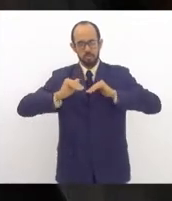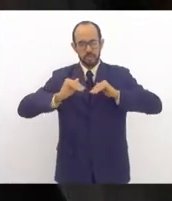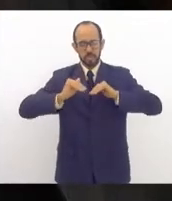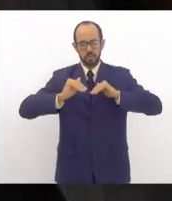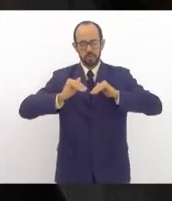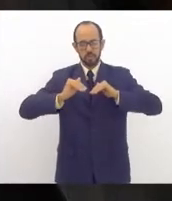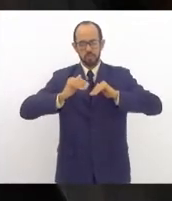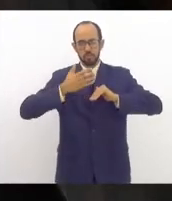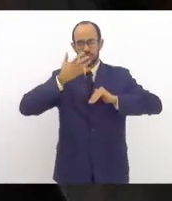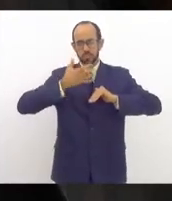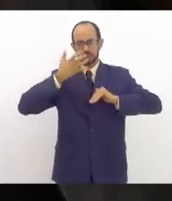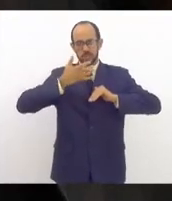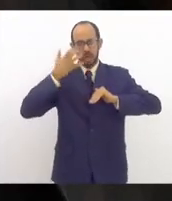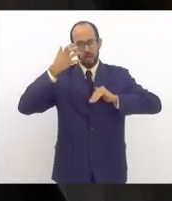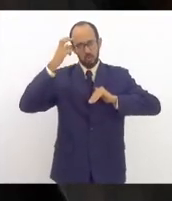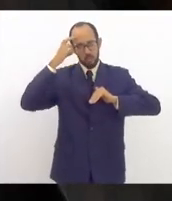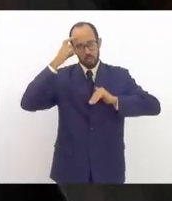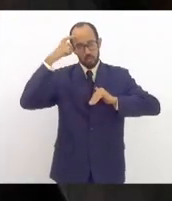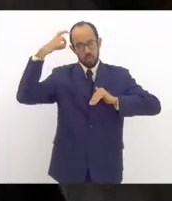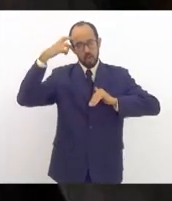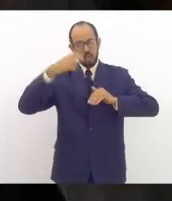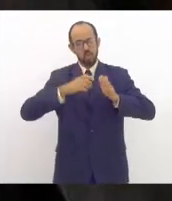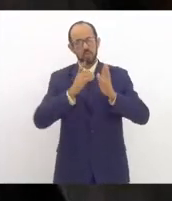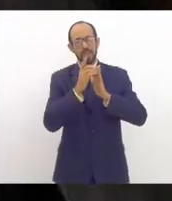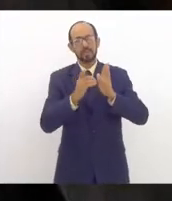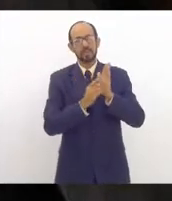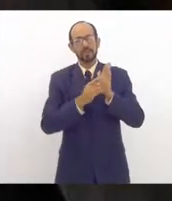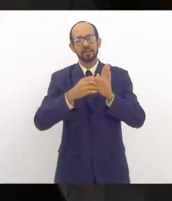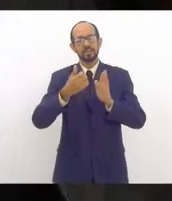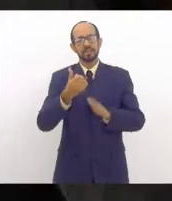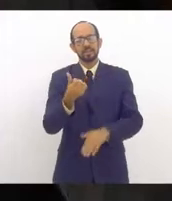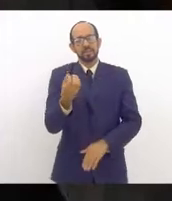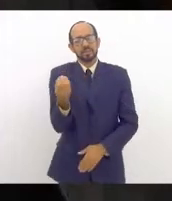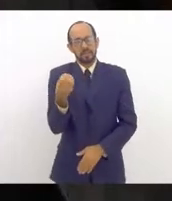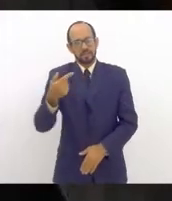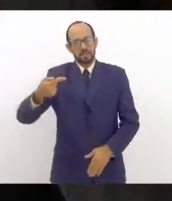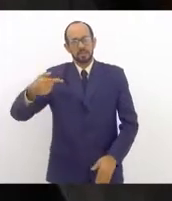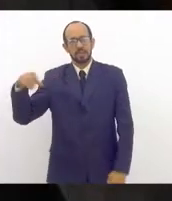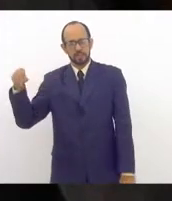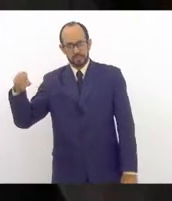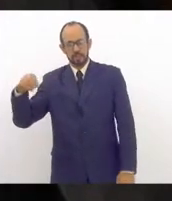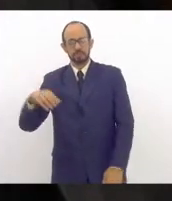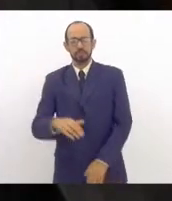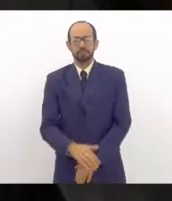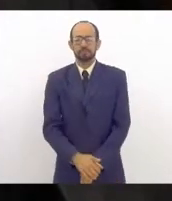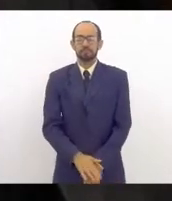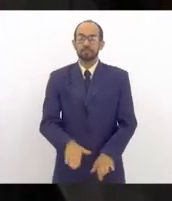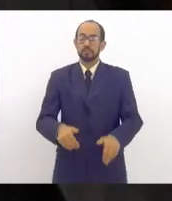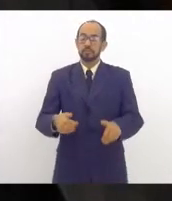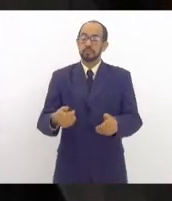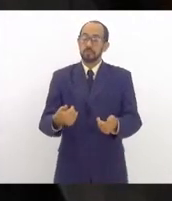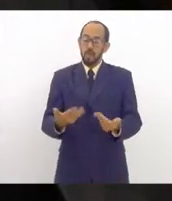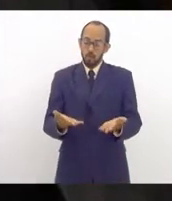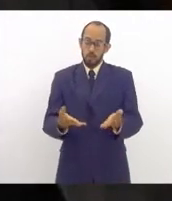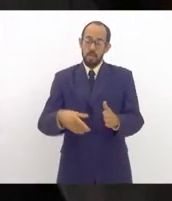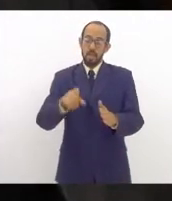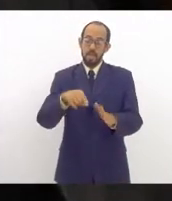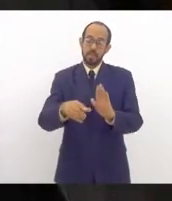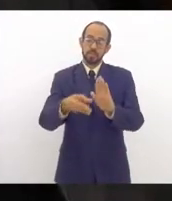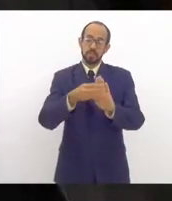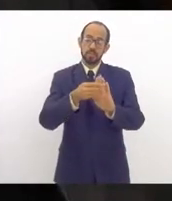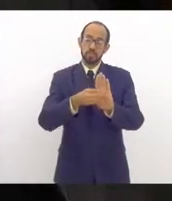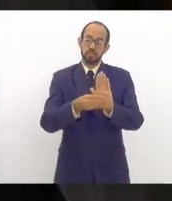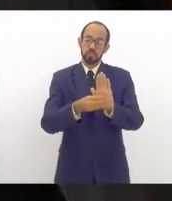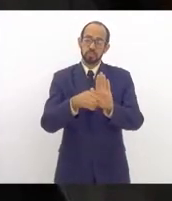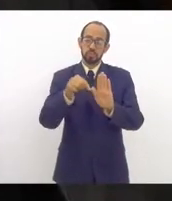dos anos 60 e 70 Então queria aqui deixar esse registro